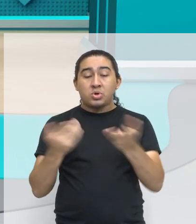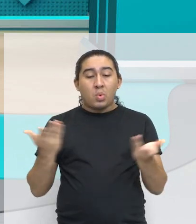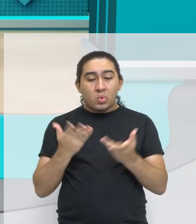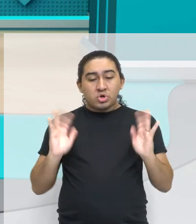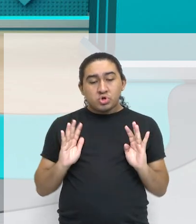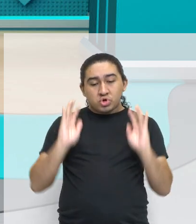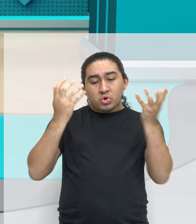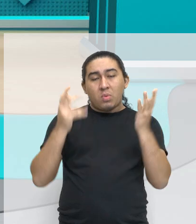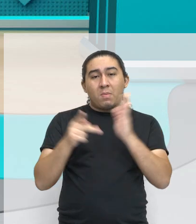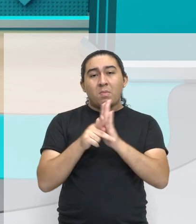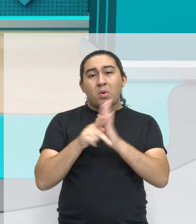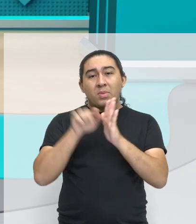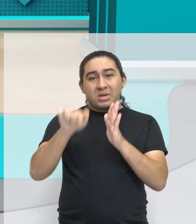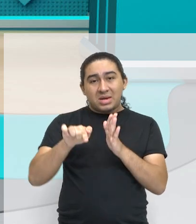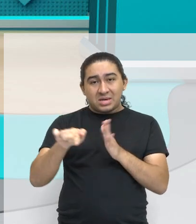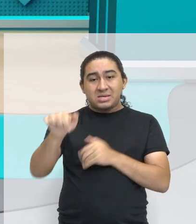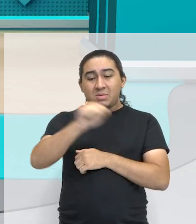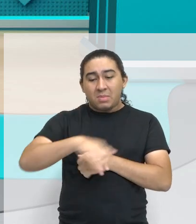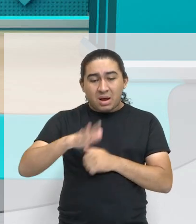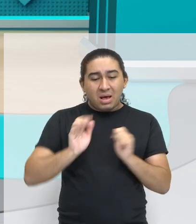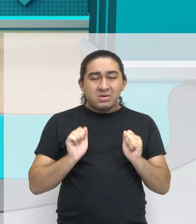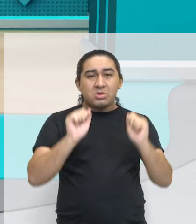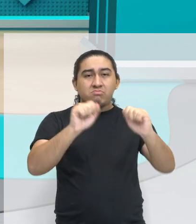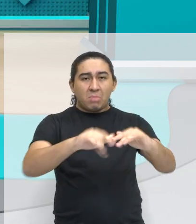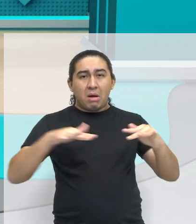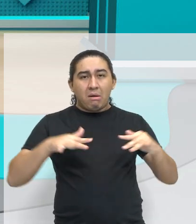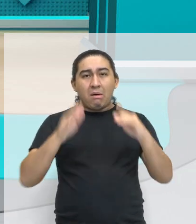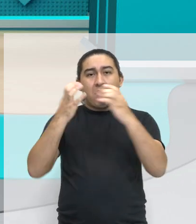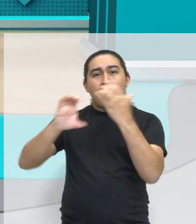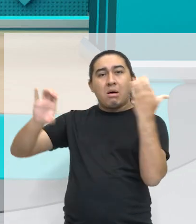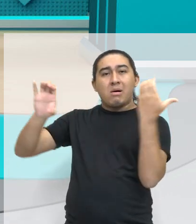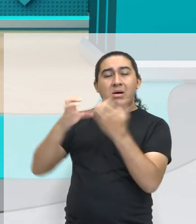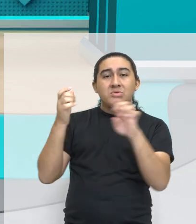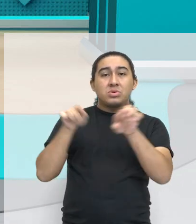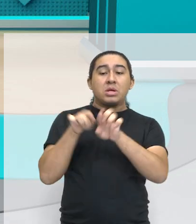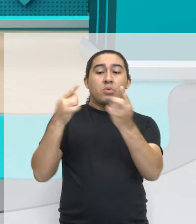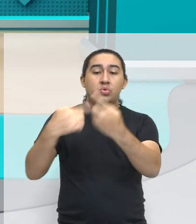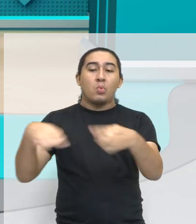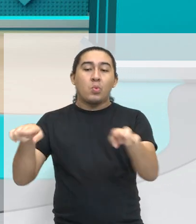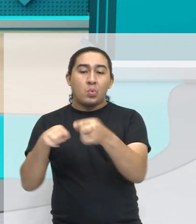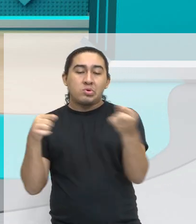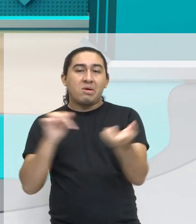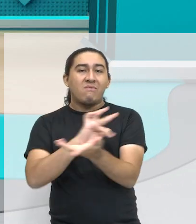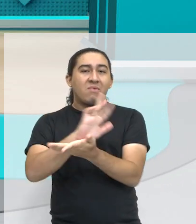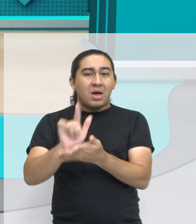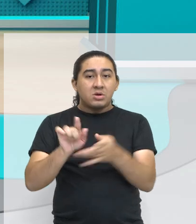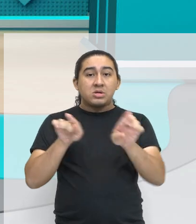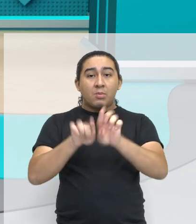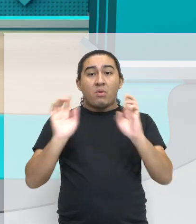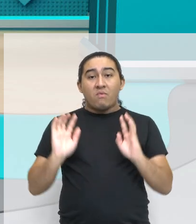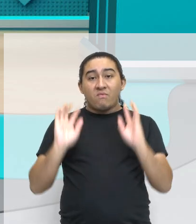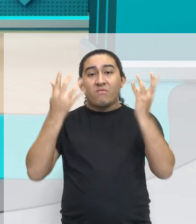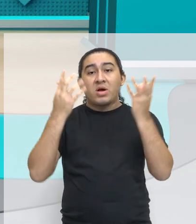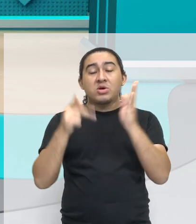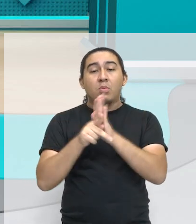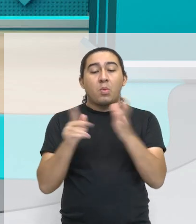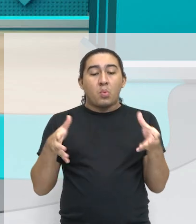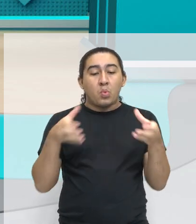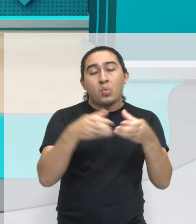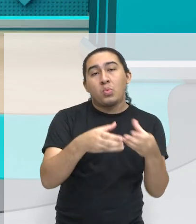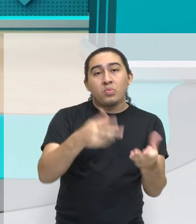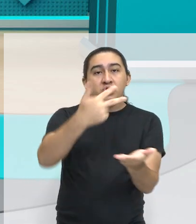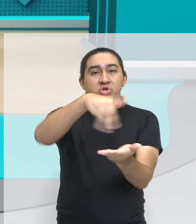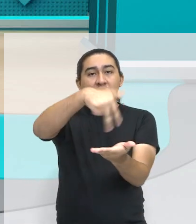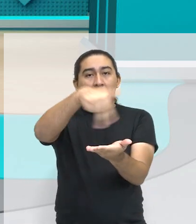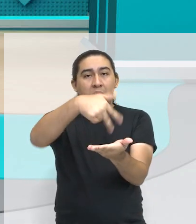hoje na Amazonas Filarmônica, no Festival Amazonas de Ópera, no grupo de dança,